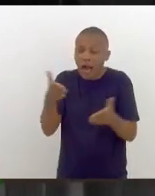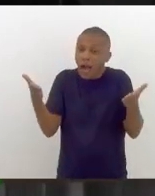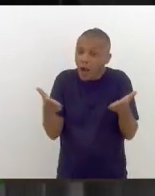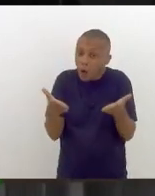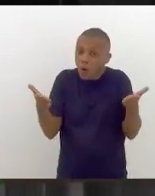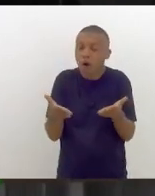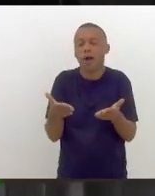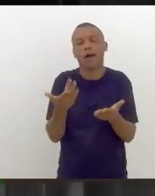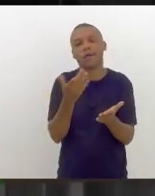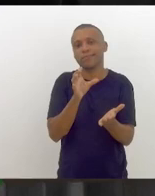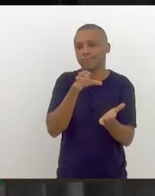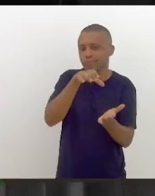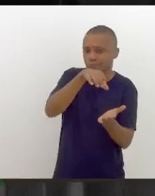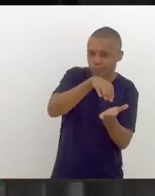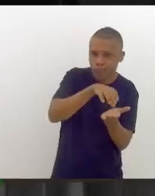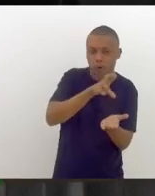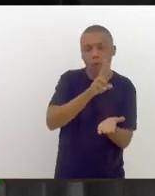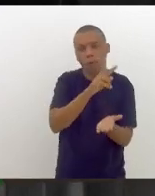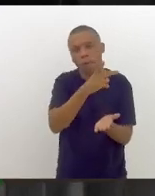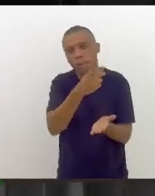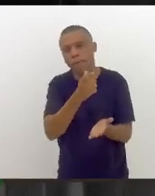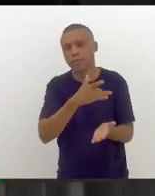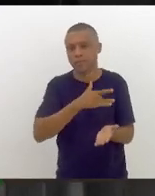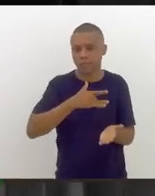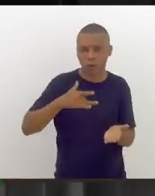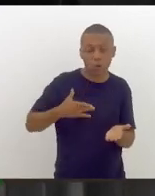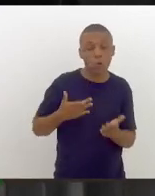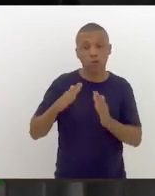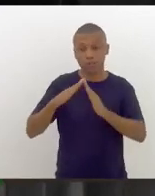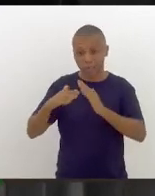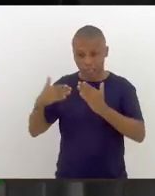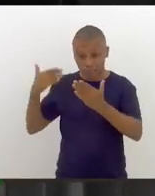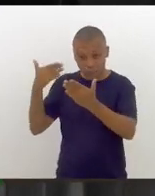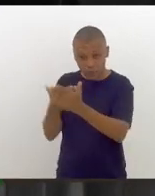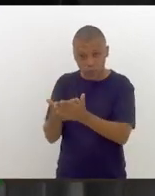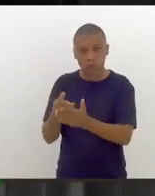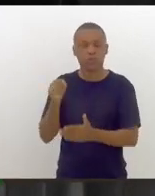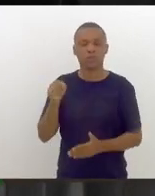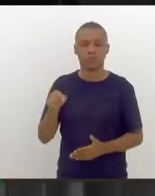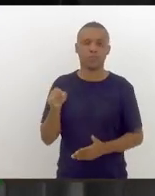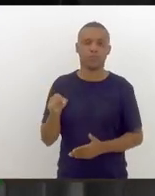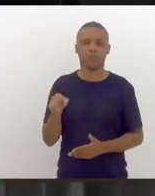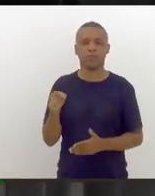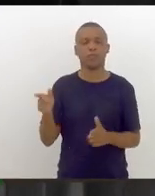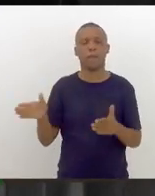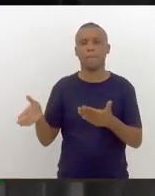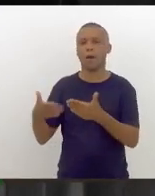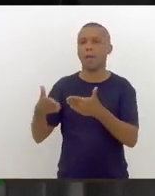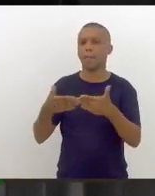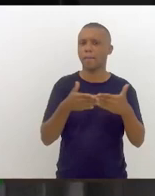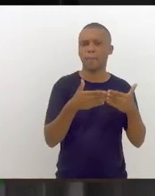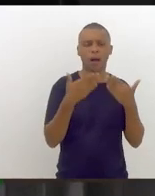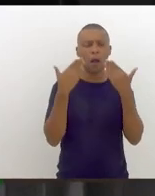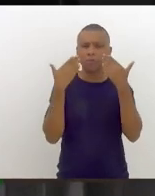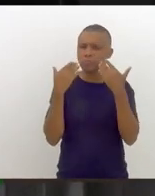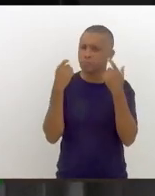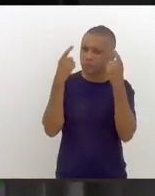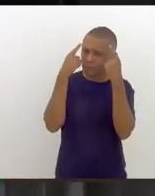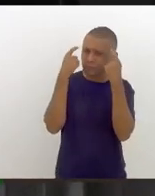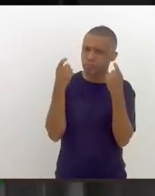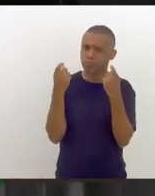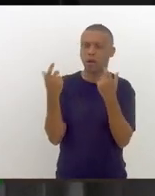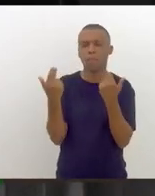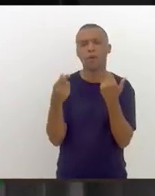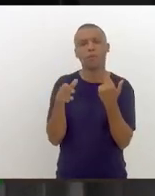de saúde Quantas unidades escolares foram fechadas diante de tanta violência ao mesmo